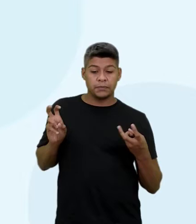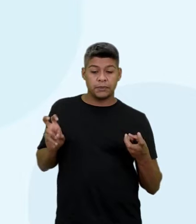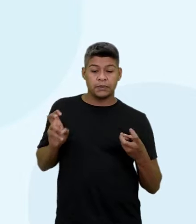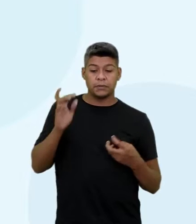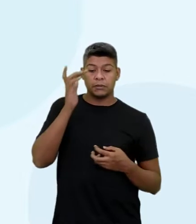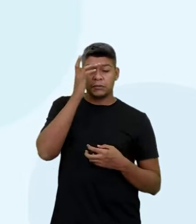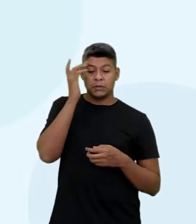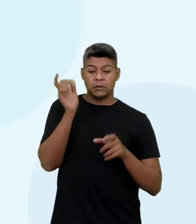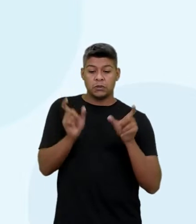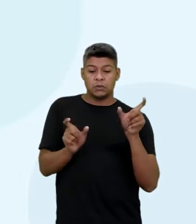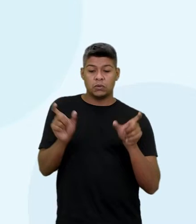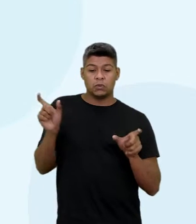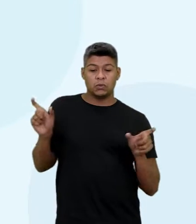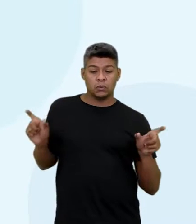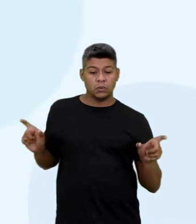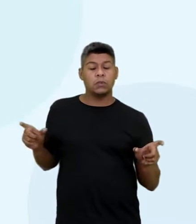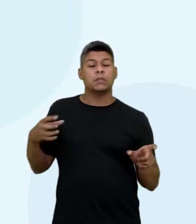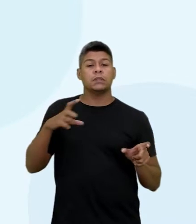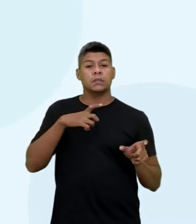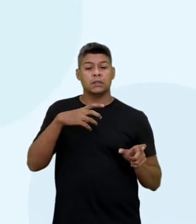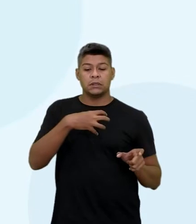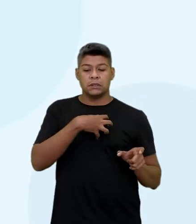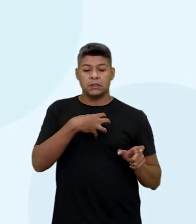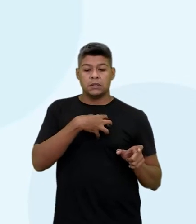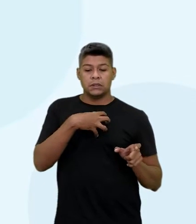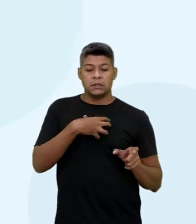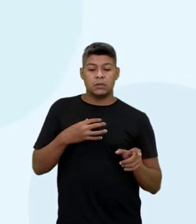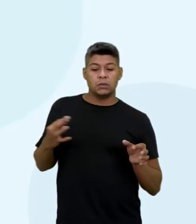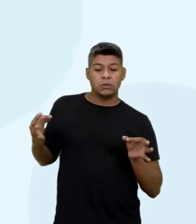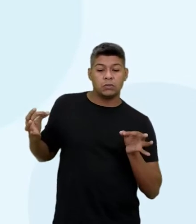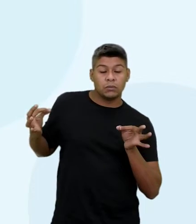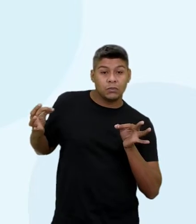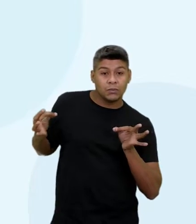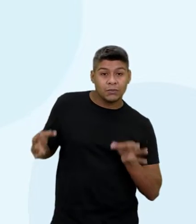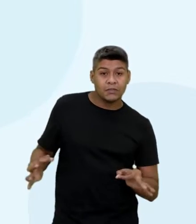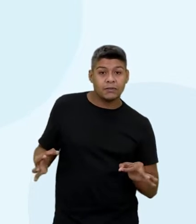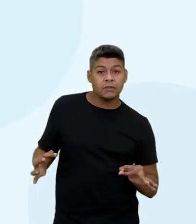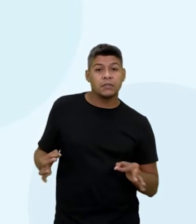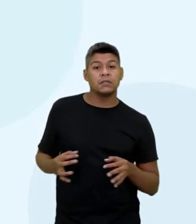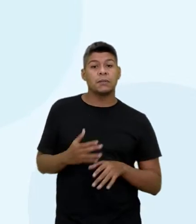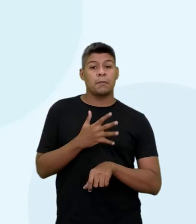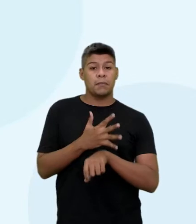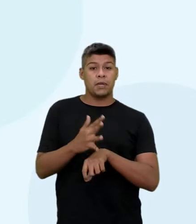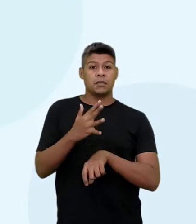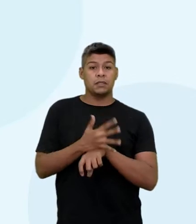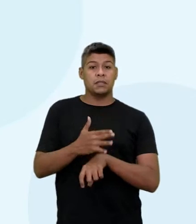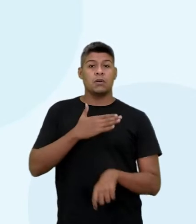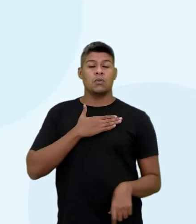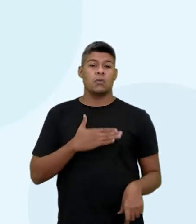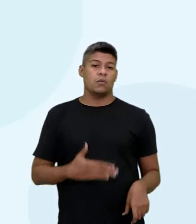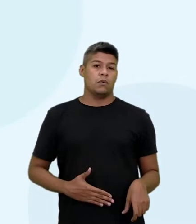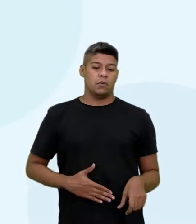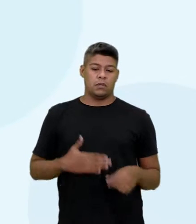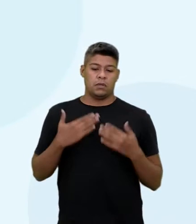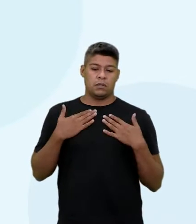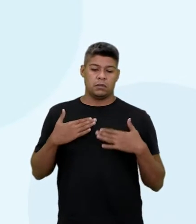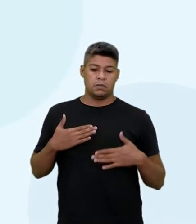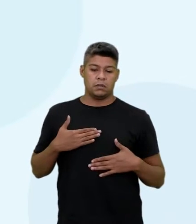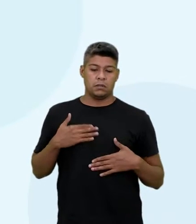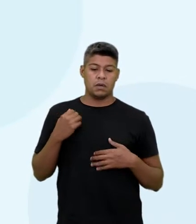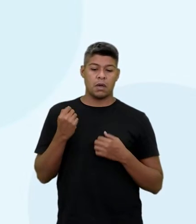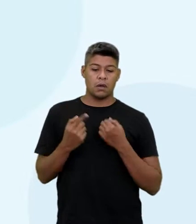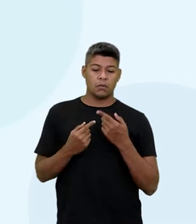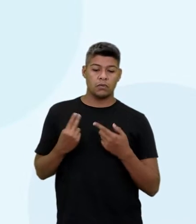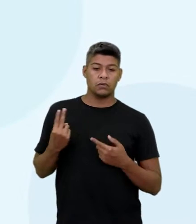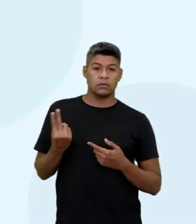e pessoas conferem sentidos distintos às práticas corporais das lutas. Alguns